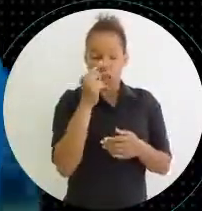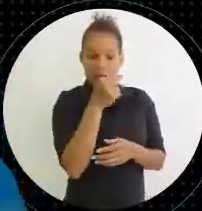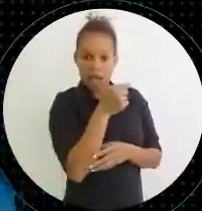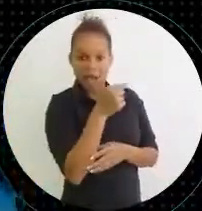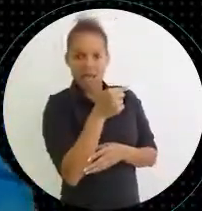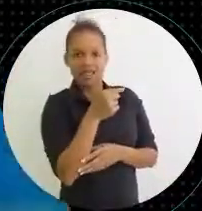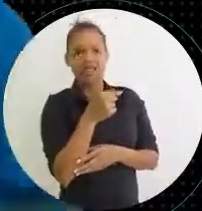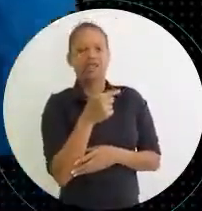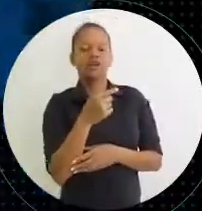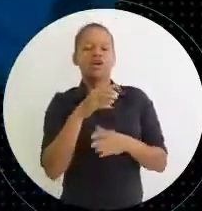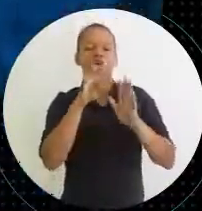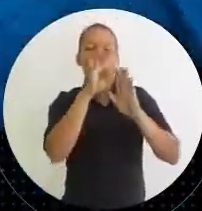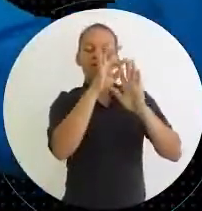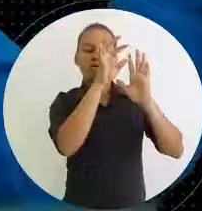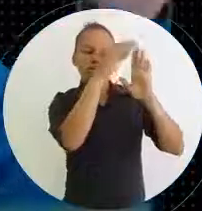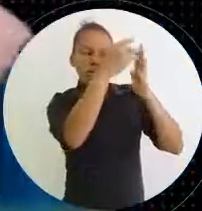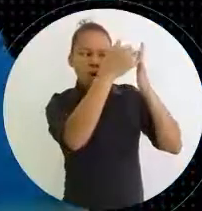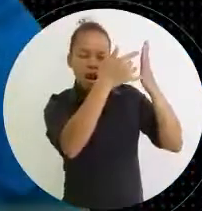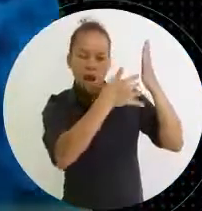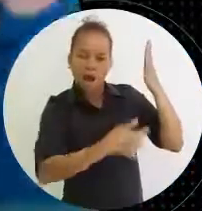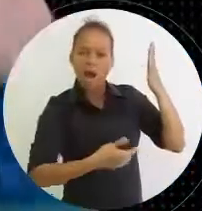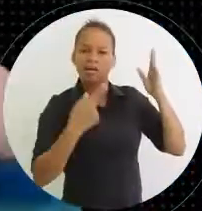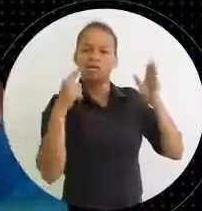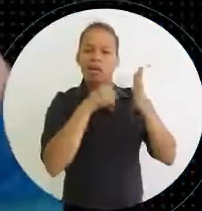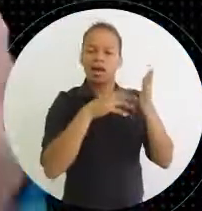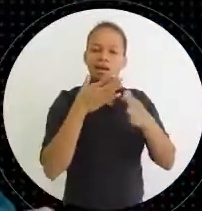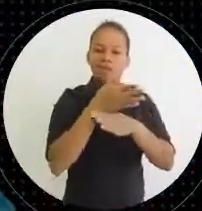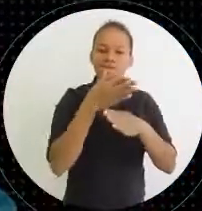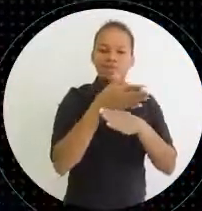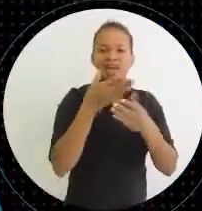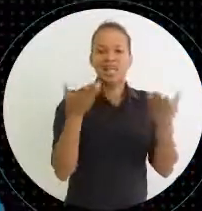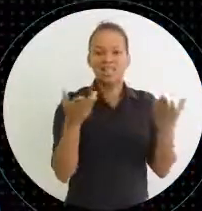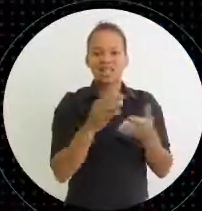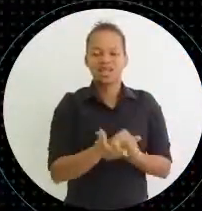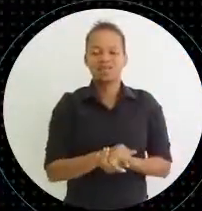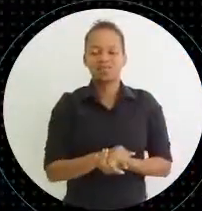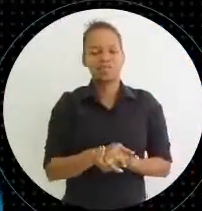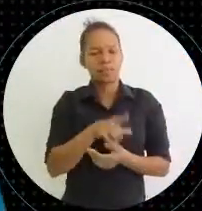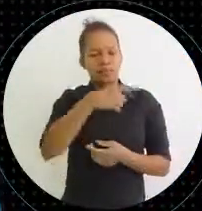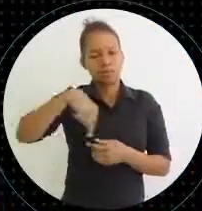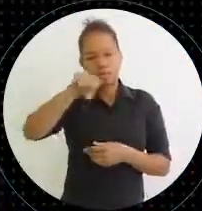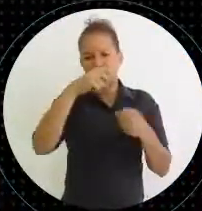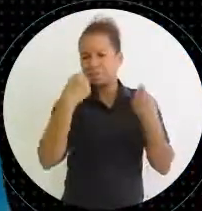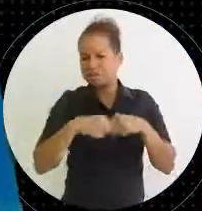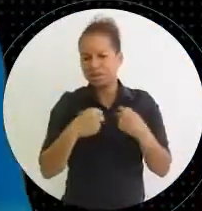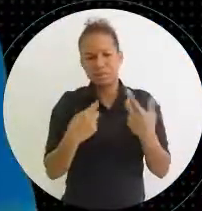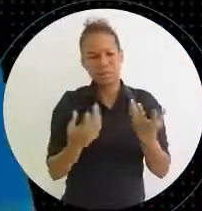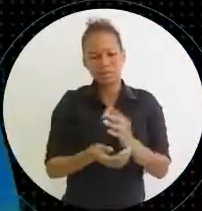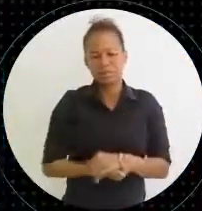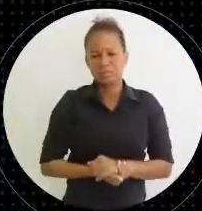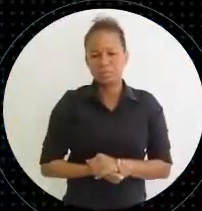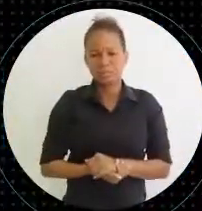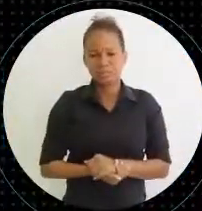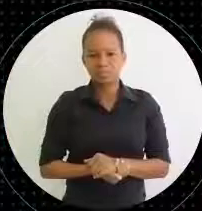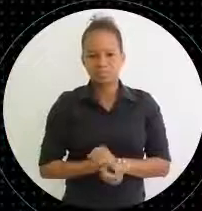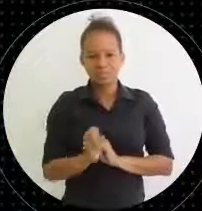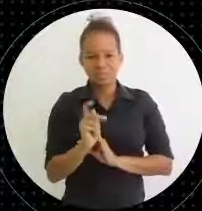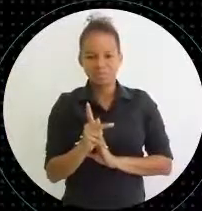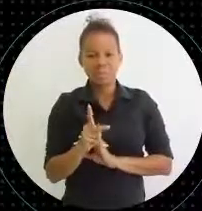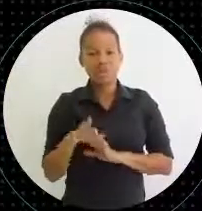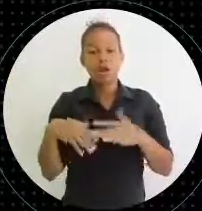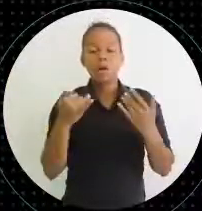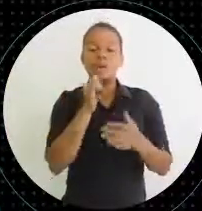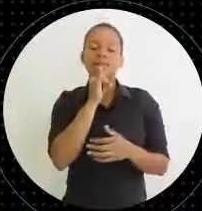componente, o formulário, a barra de navegação, o que você precisar, certo?